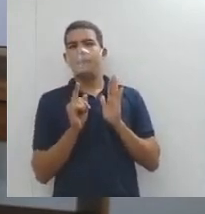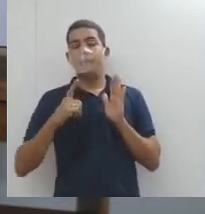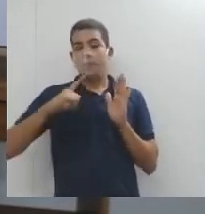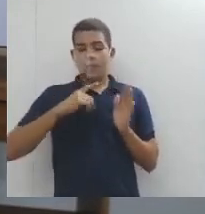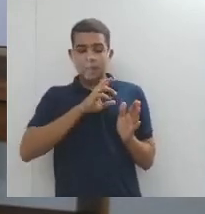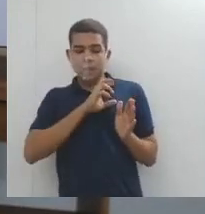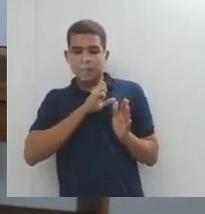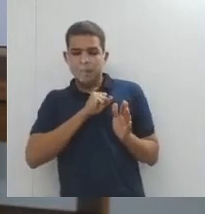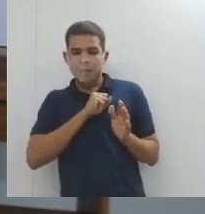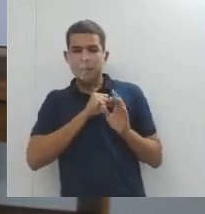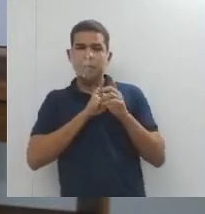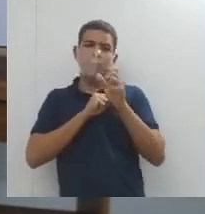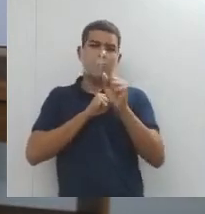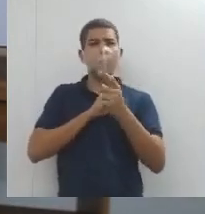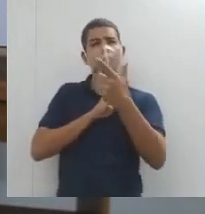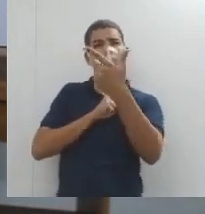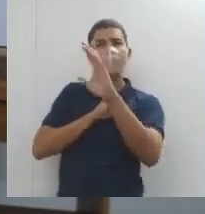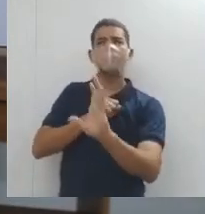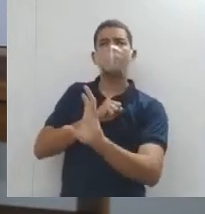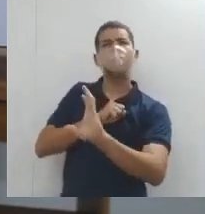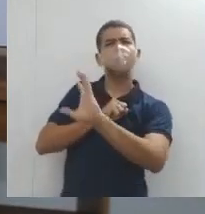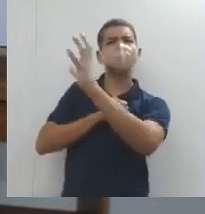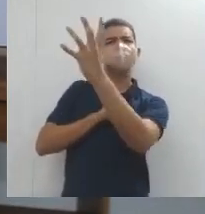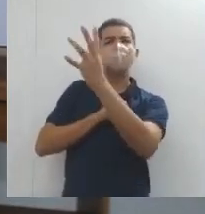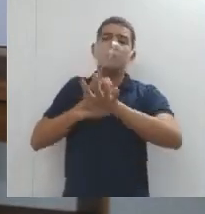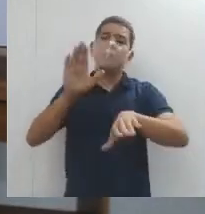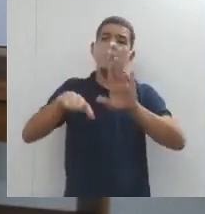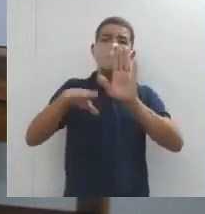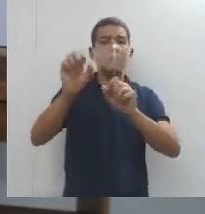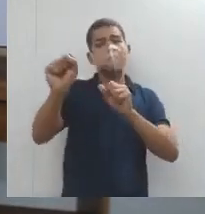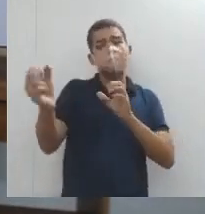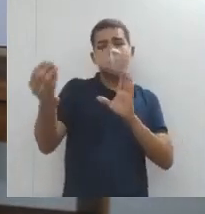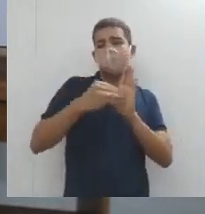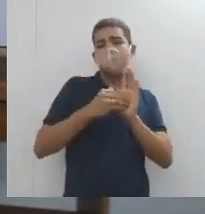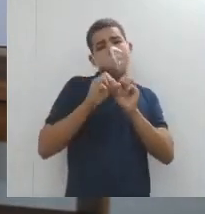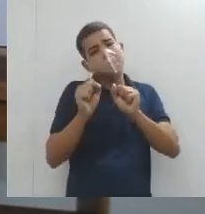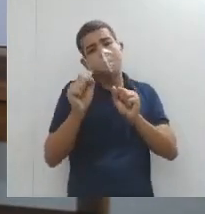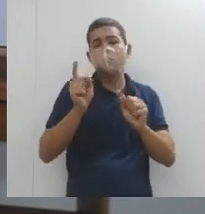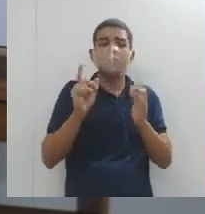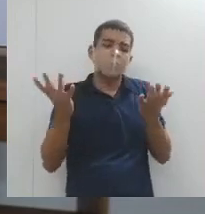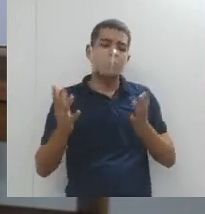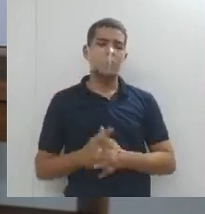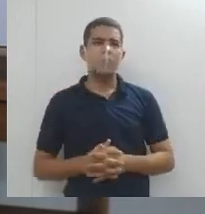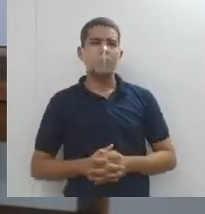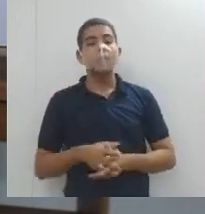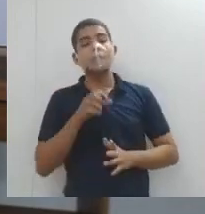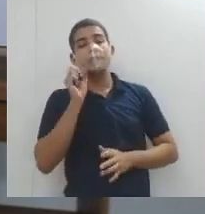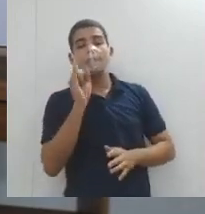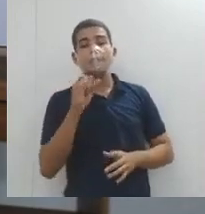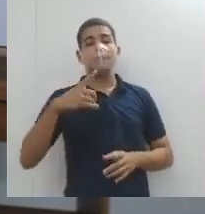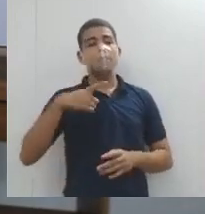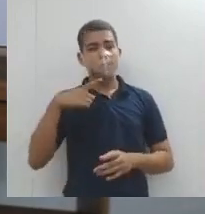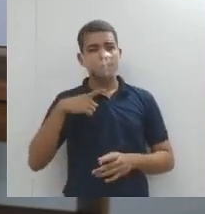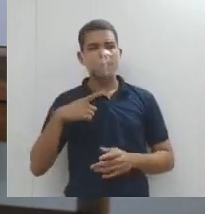verbo amar, de um circunstancializador, ou seja, de um advérbio. Tá certo? Então, se for o caso, esse